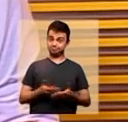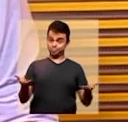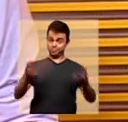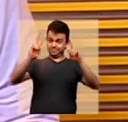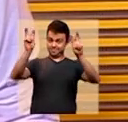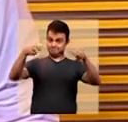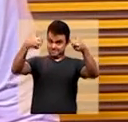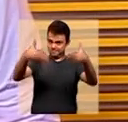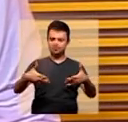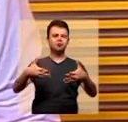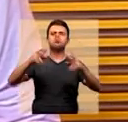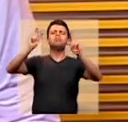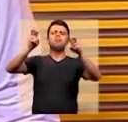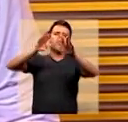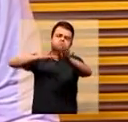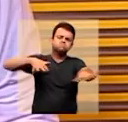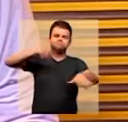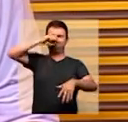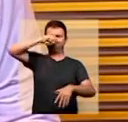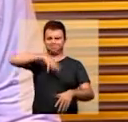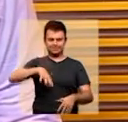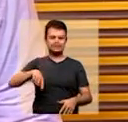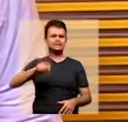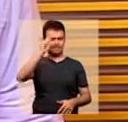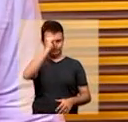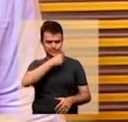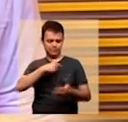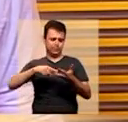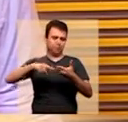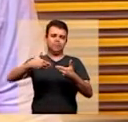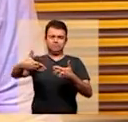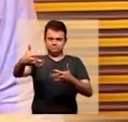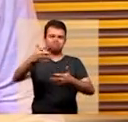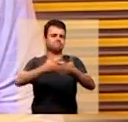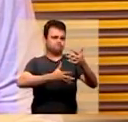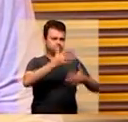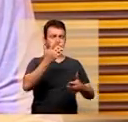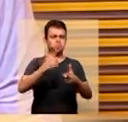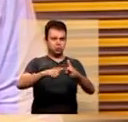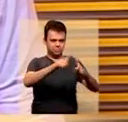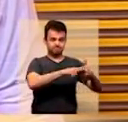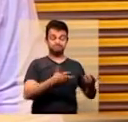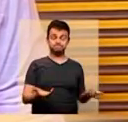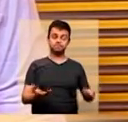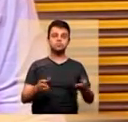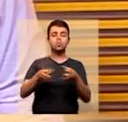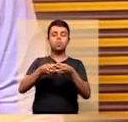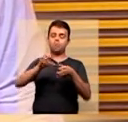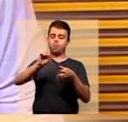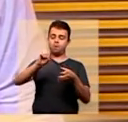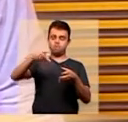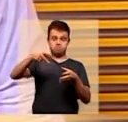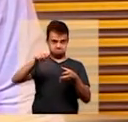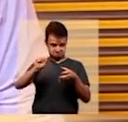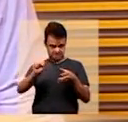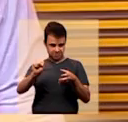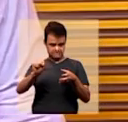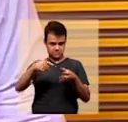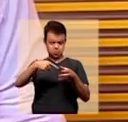Então a gente aqui no Ponto de Vista está discutindo a violência no trânsito, seus efeitos, suas causas. E um dado aqui da OPAS, da Organização